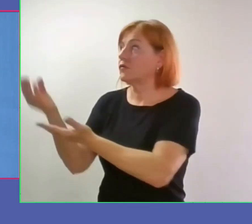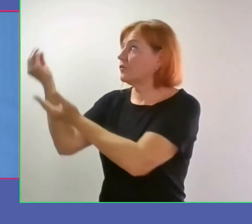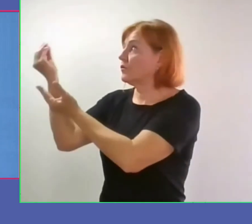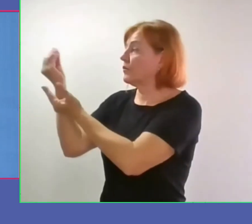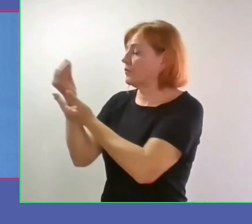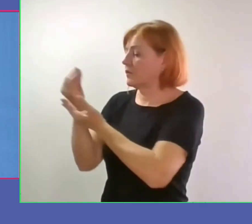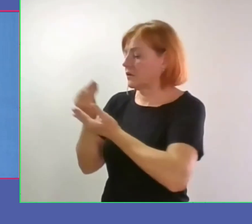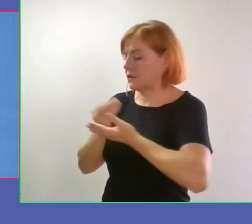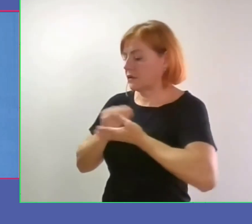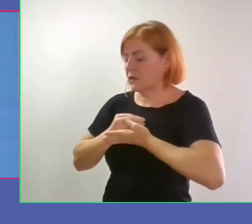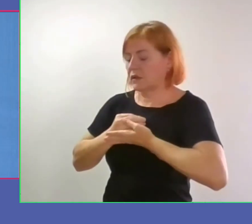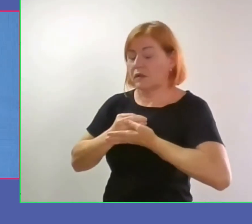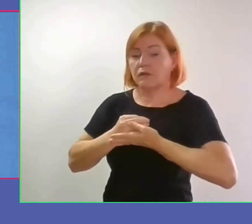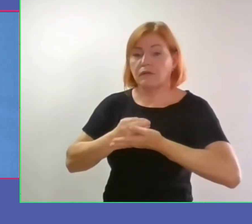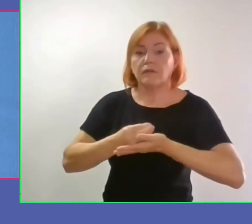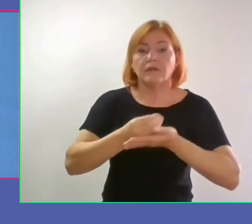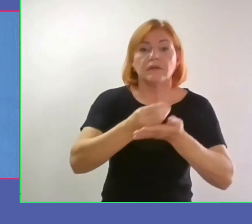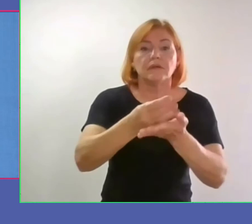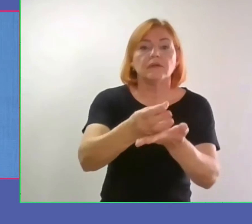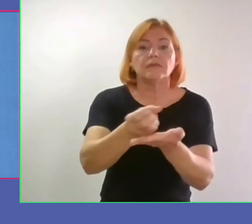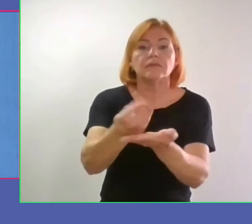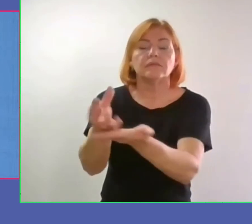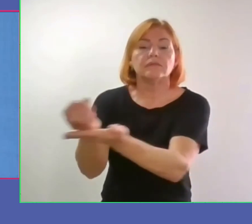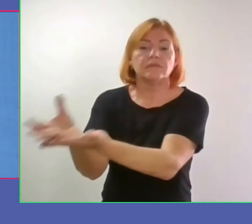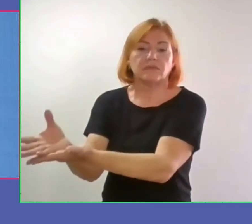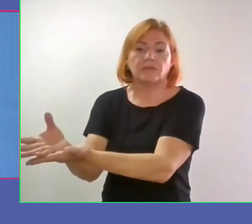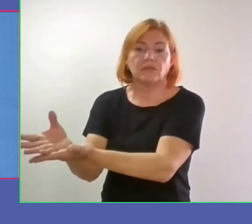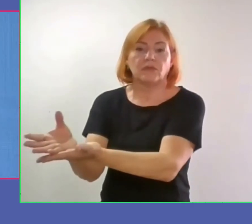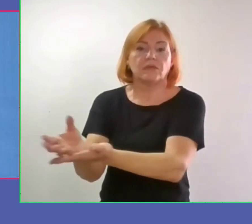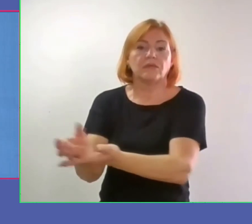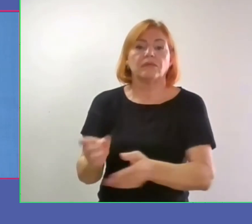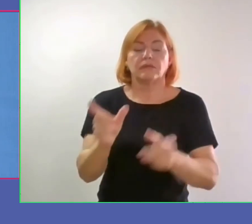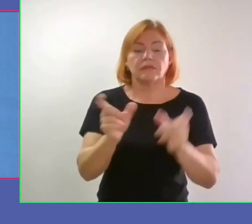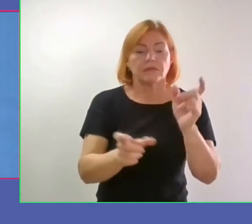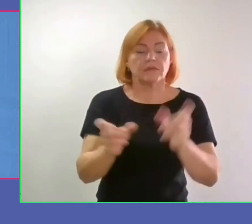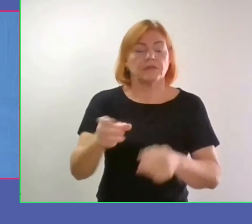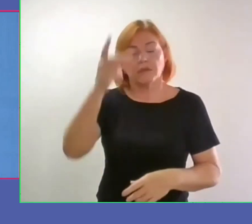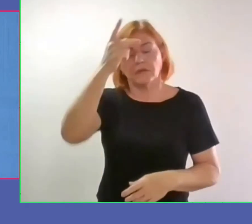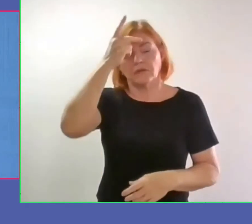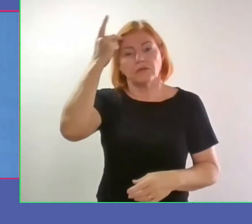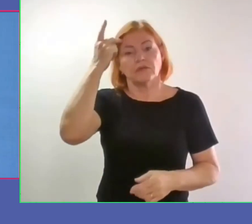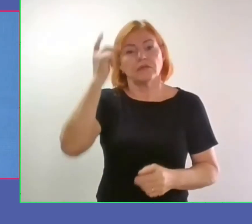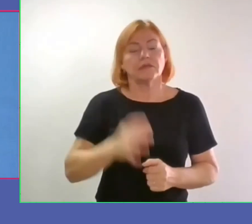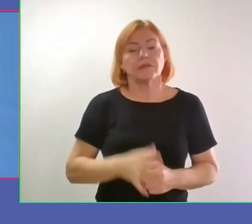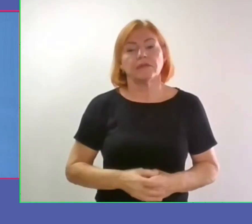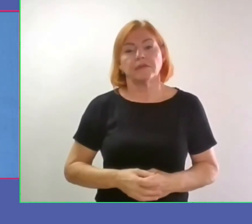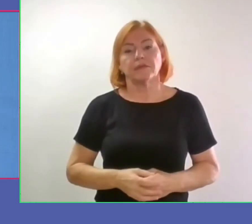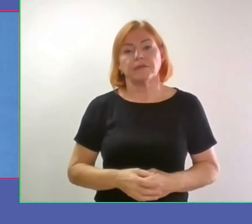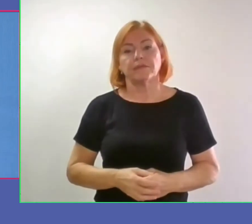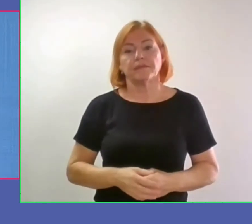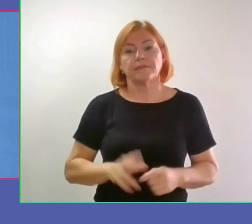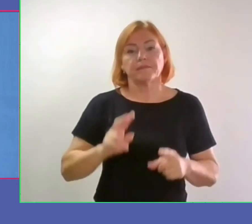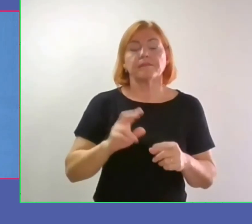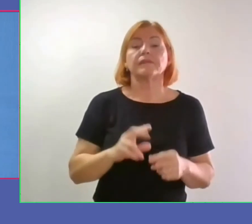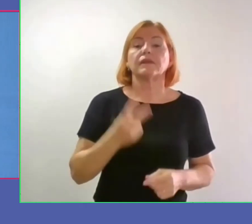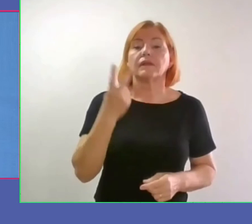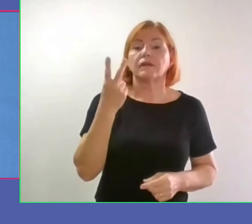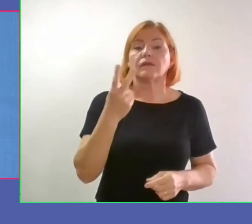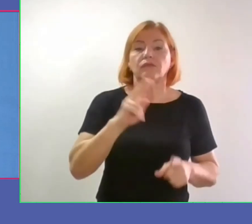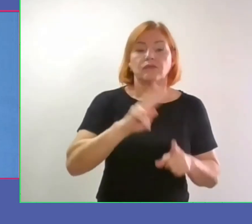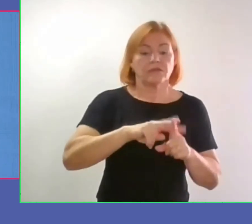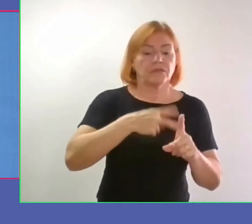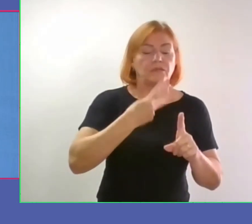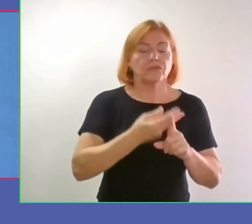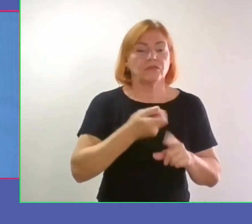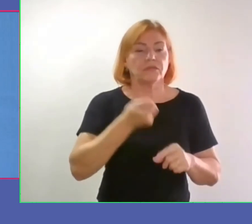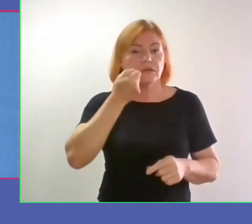irmãos, eu não sei se nas duas multiplicações de pães, eu tenho tentado passar